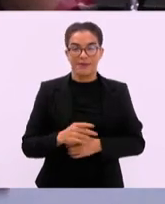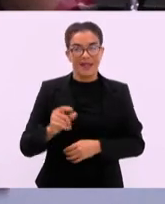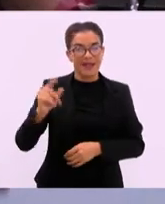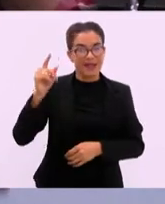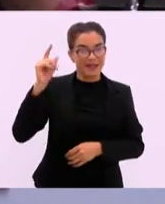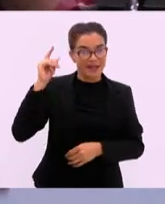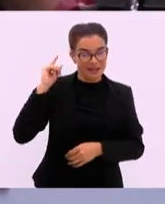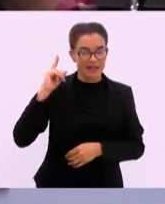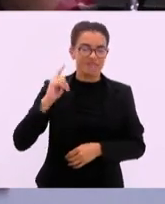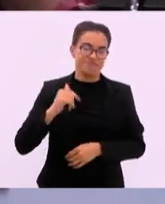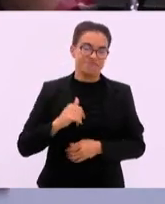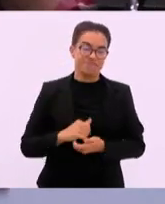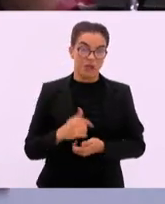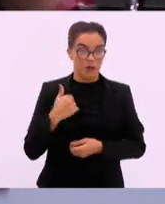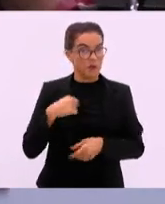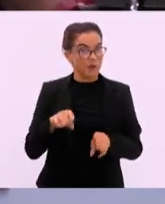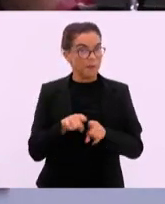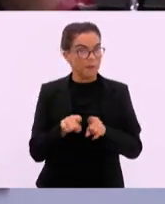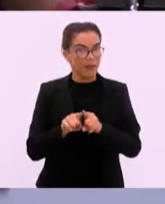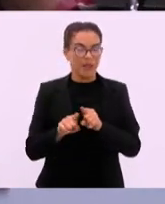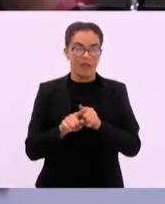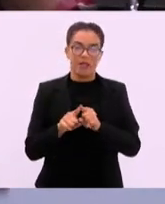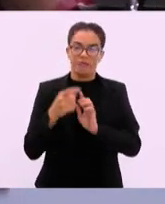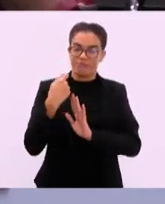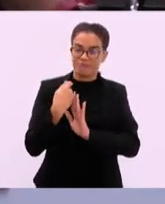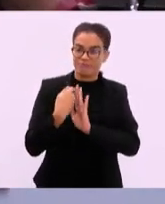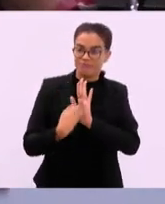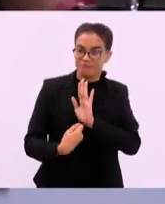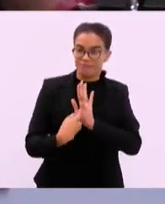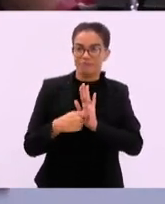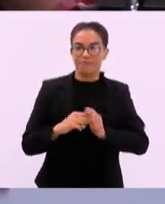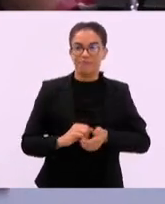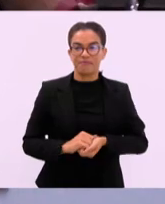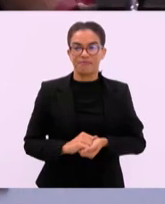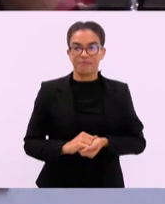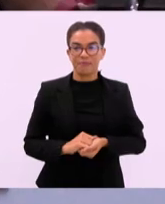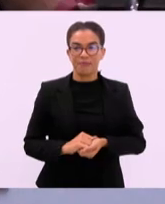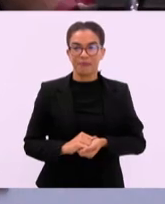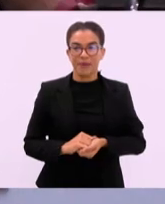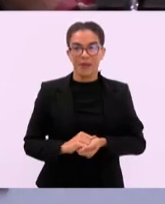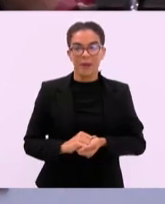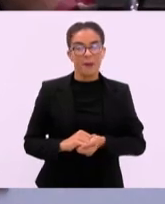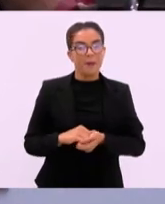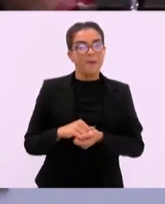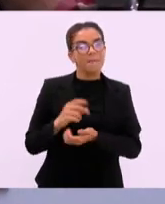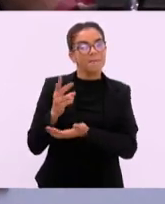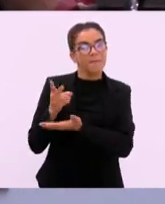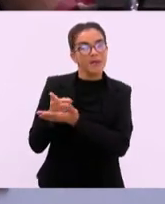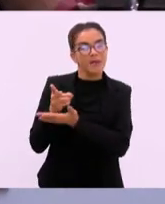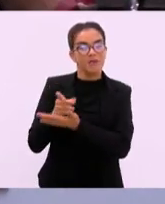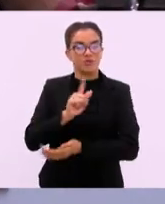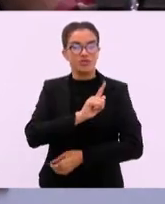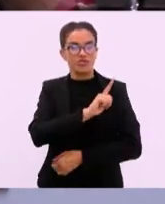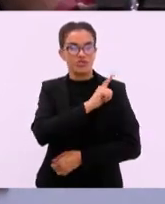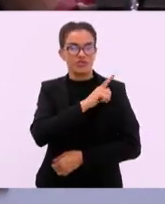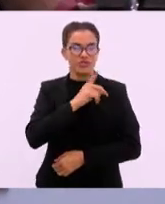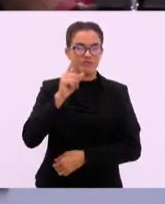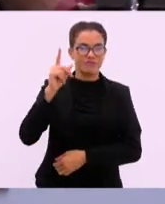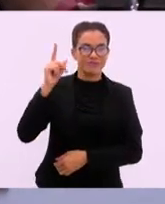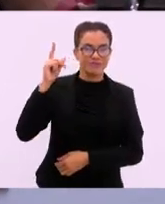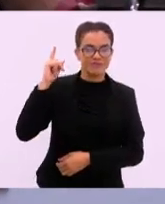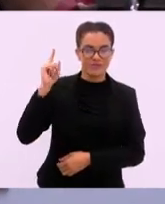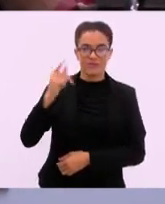atrás e foi referendada até pela própria gestão do então